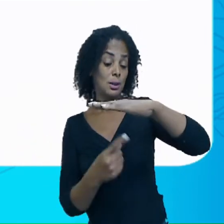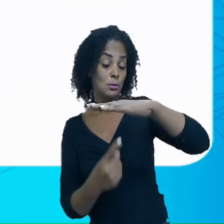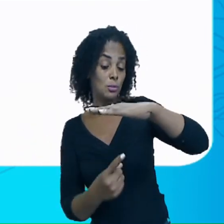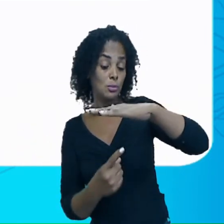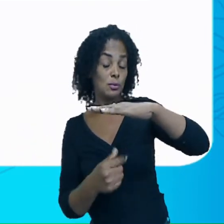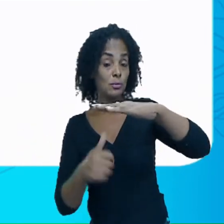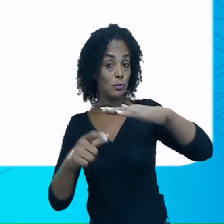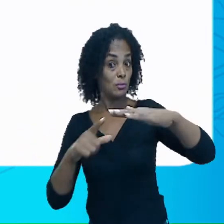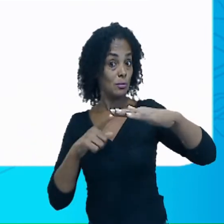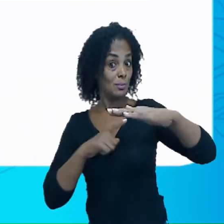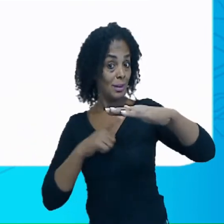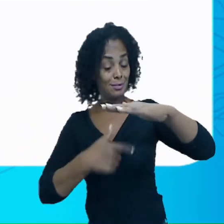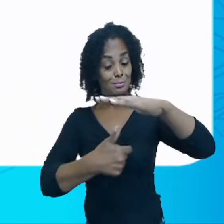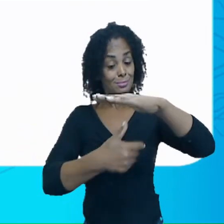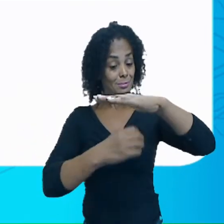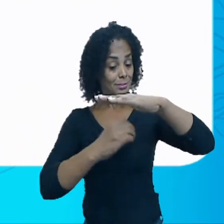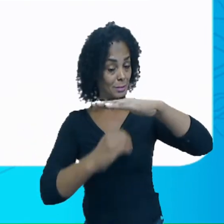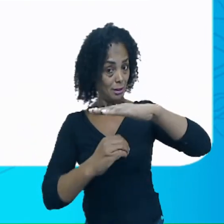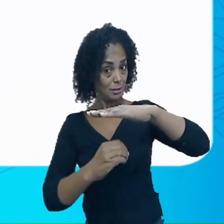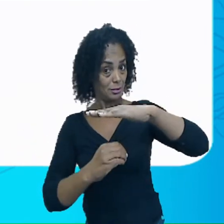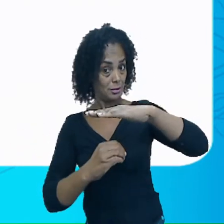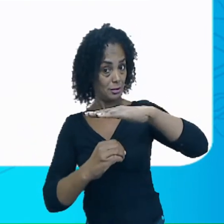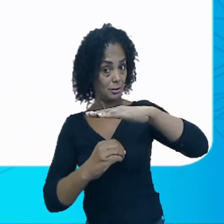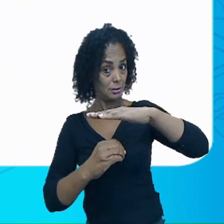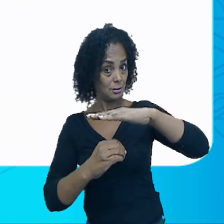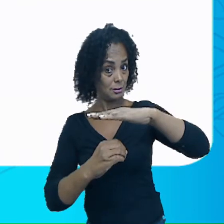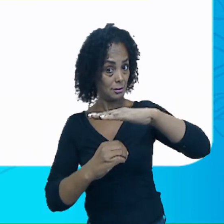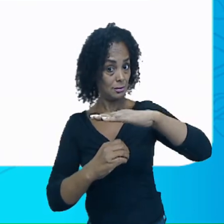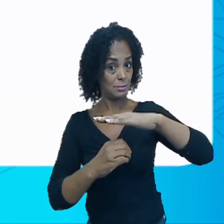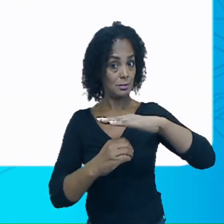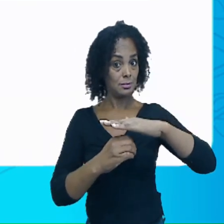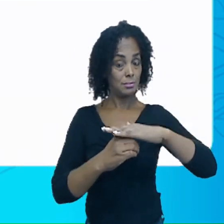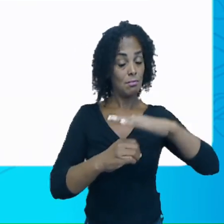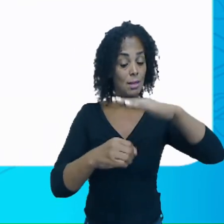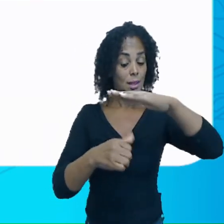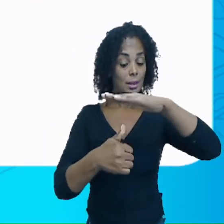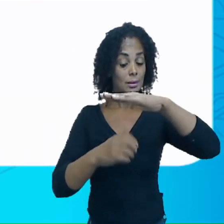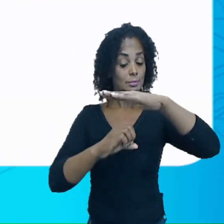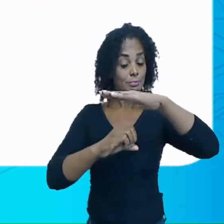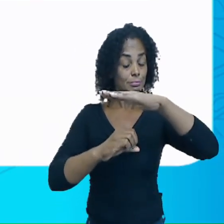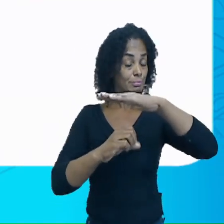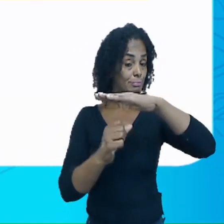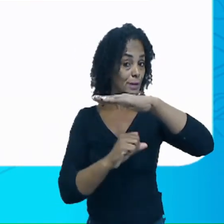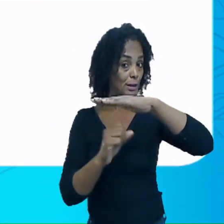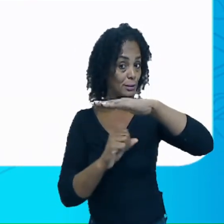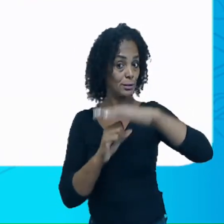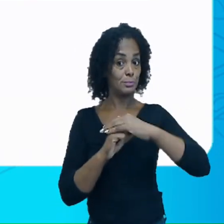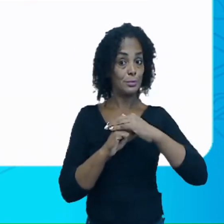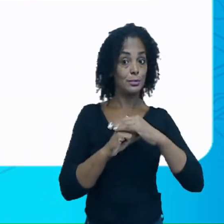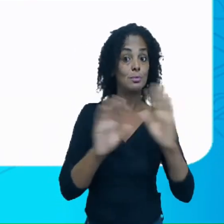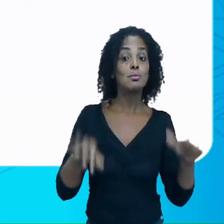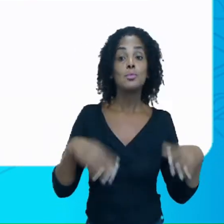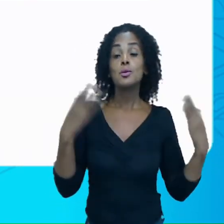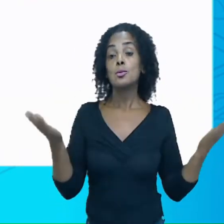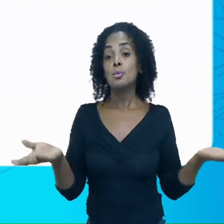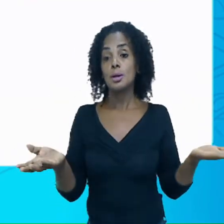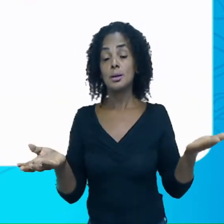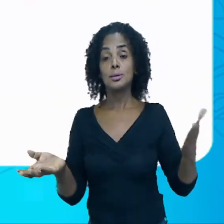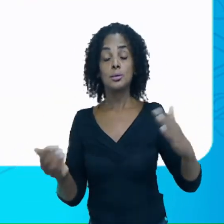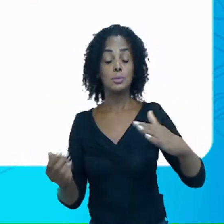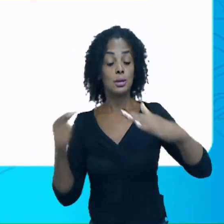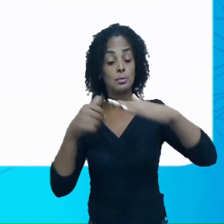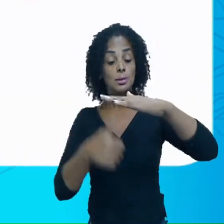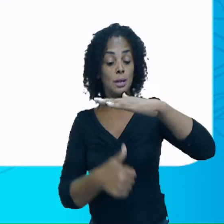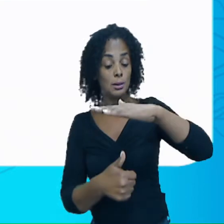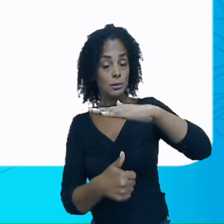lemos décimo. Quando o denominador for 100, nós lemos centésimo.